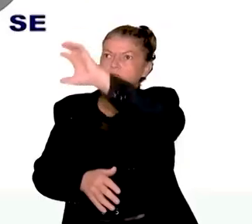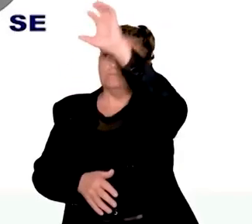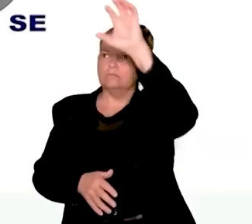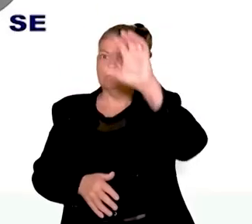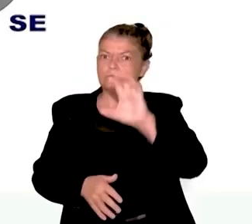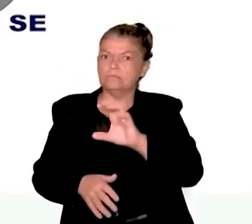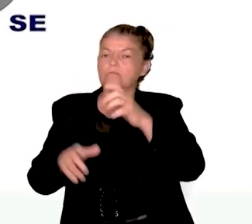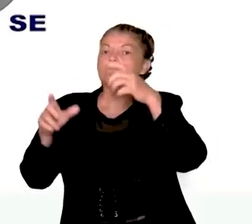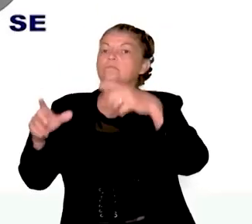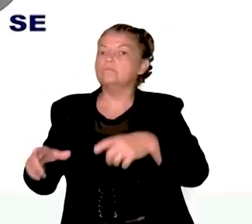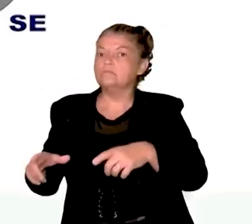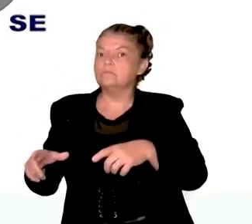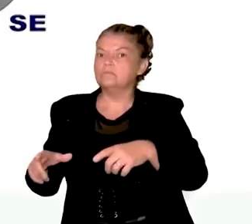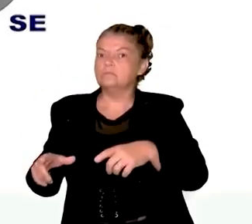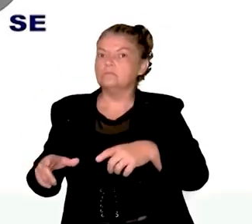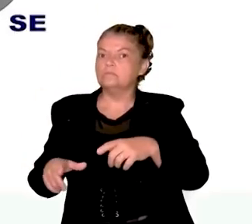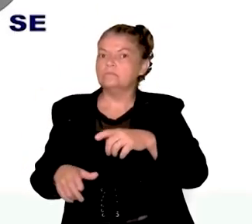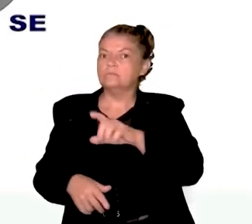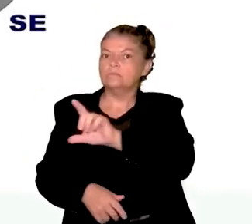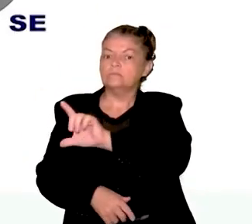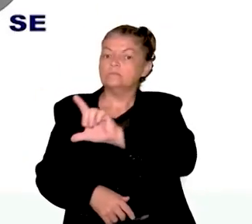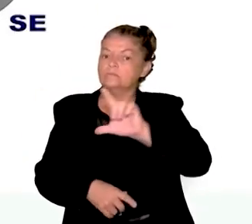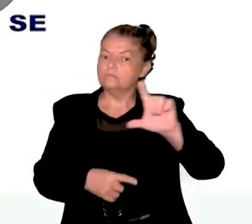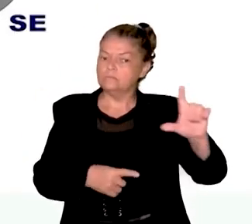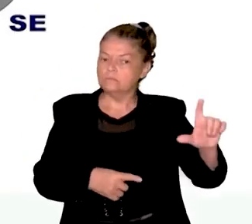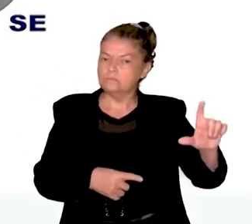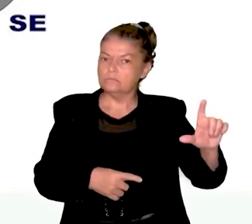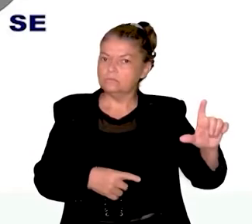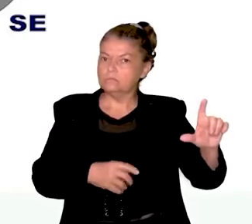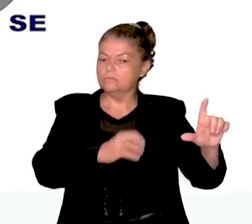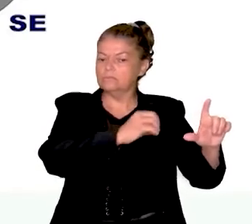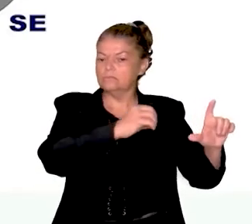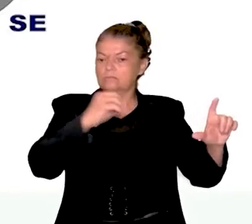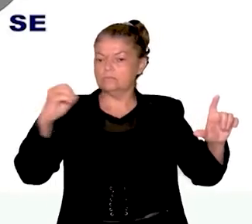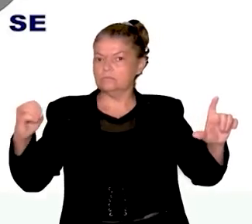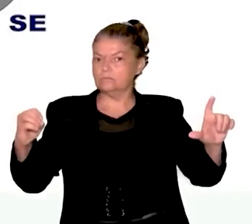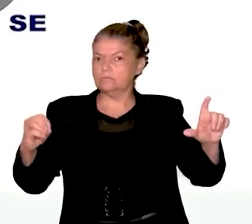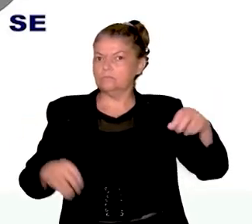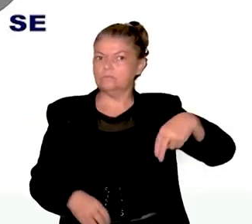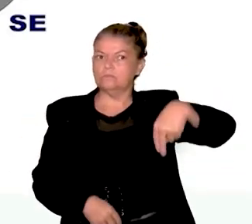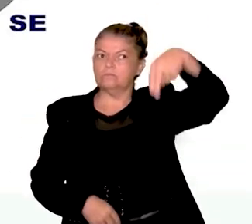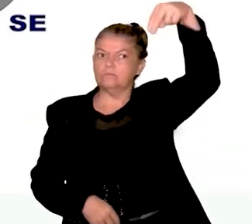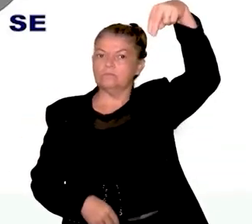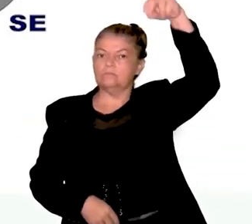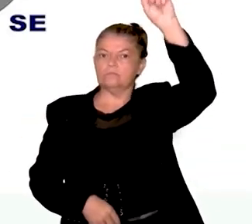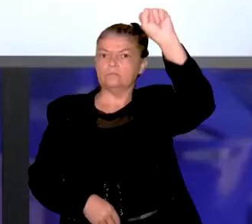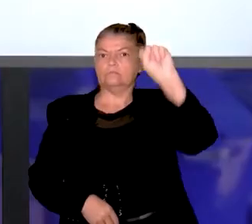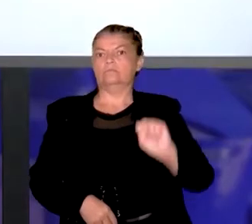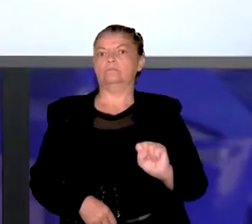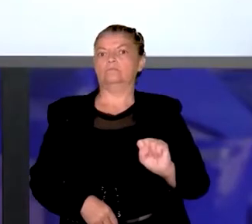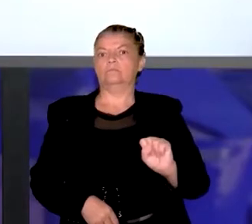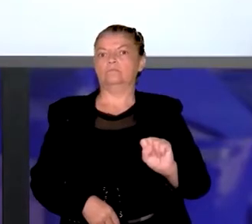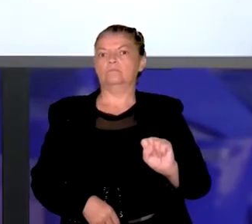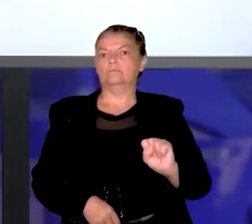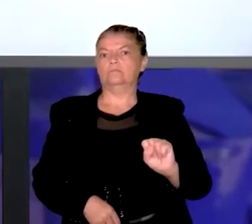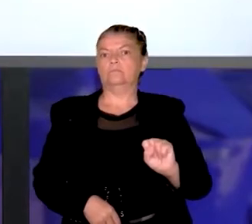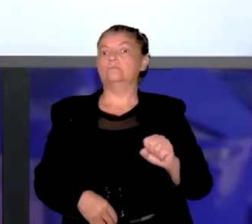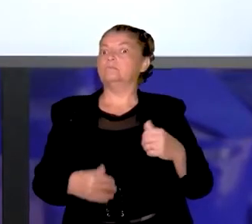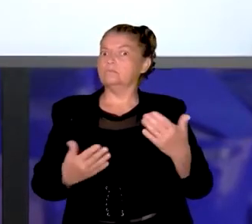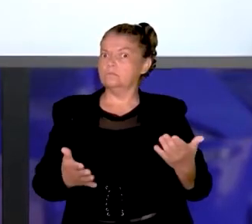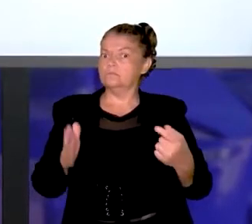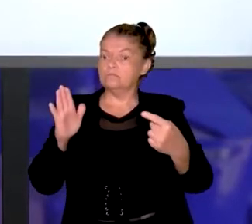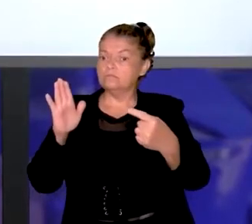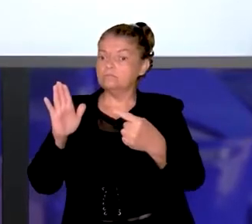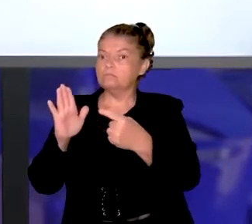Rosa dos Ventos. Leste, oeste, norte e sul. Esses são os